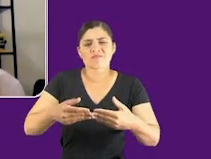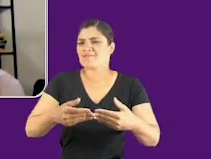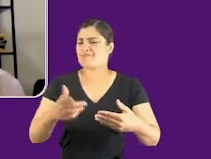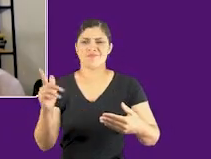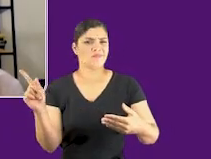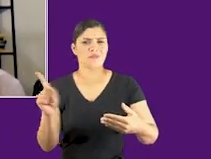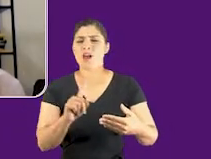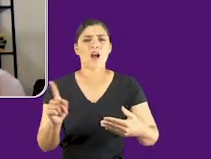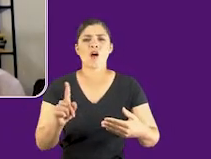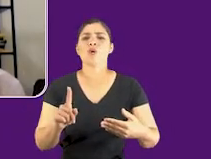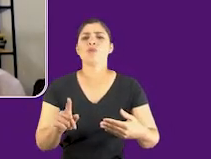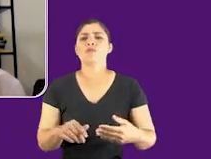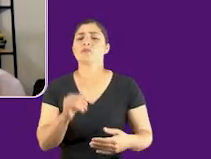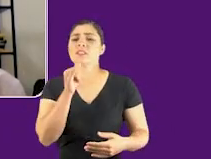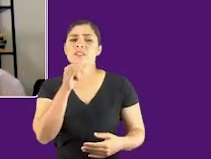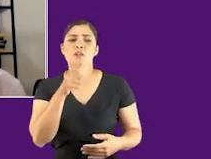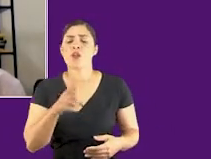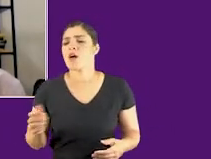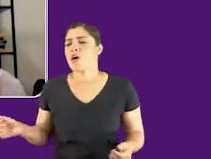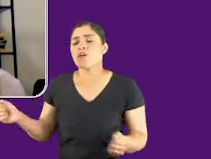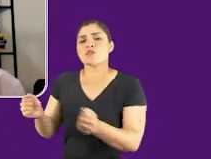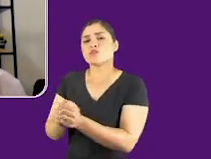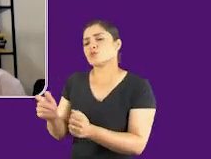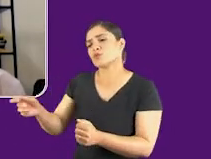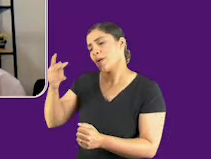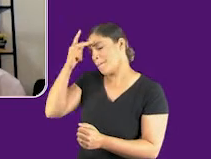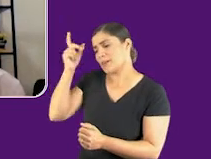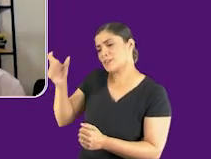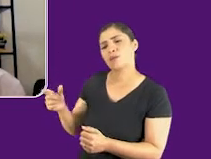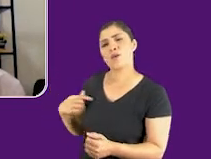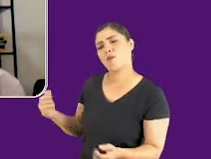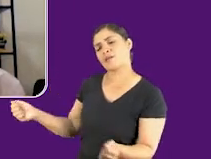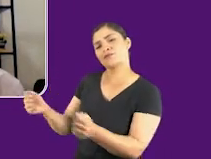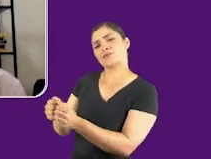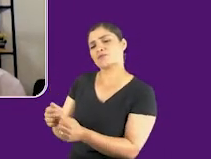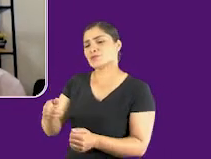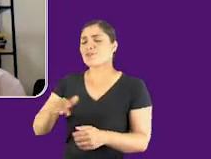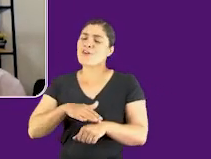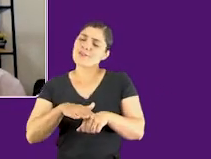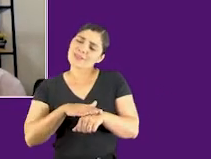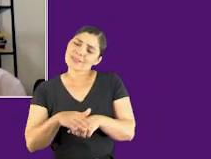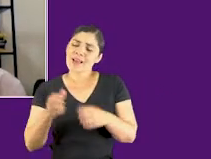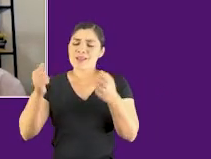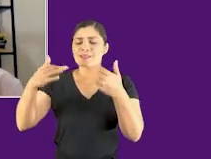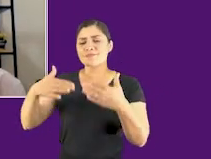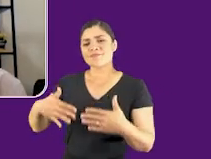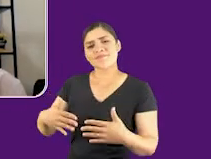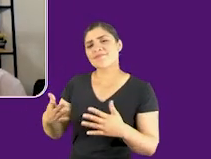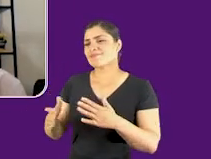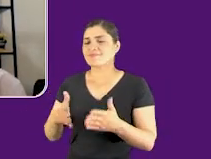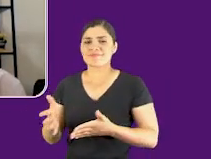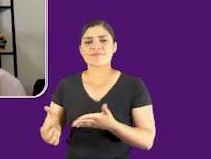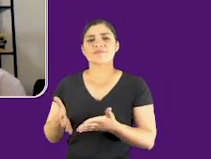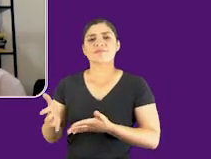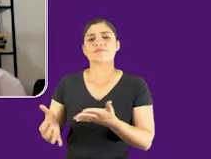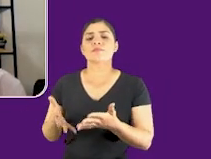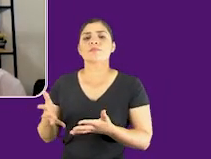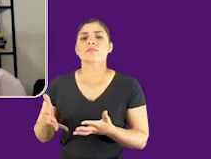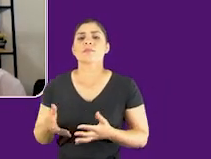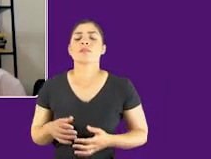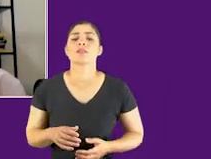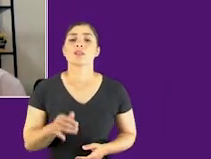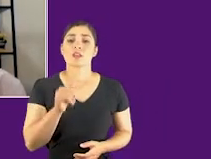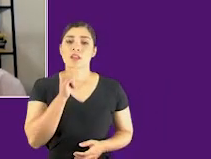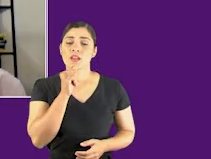quer ir numa butique você quer falar com uma pessoa você quer ter essa tipo de experiência então iam acho que o e-commerce